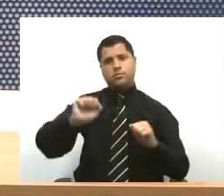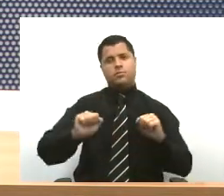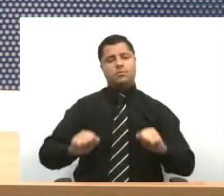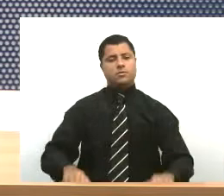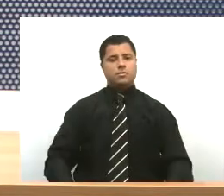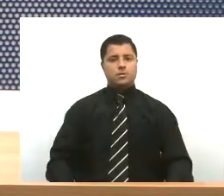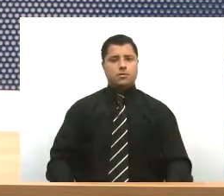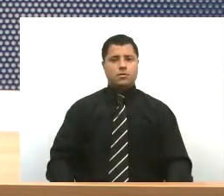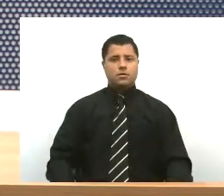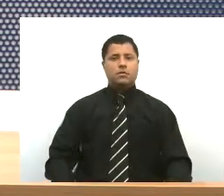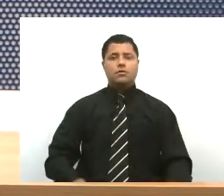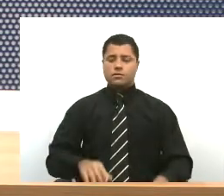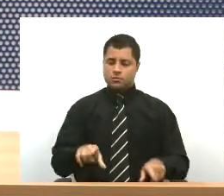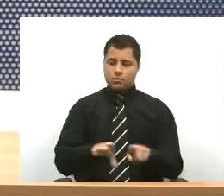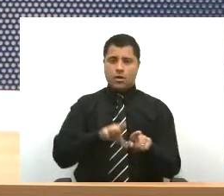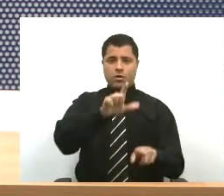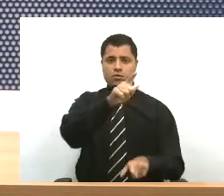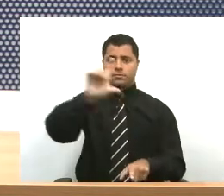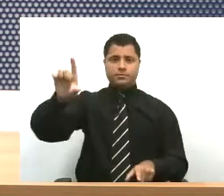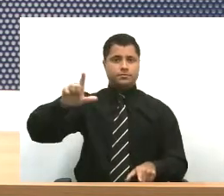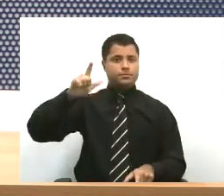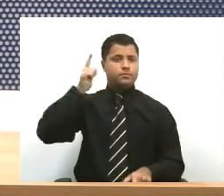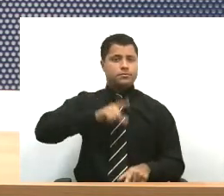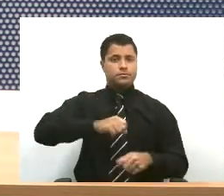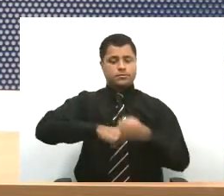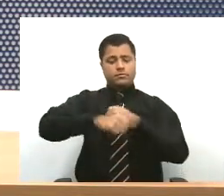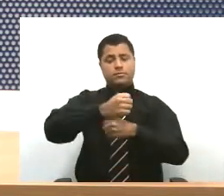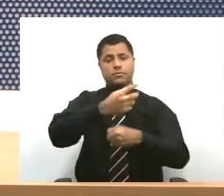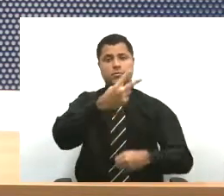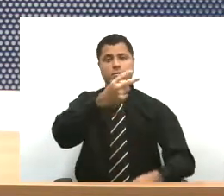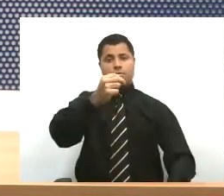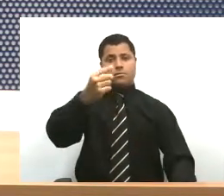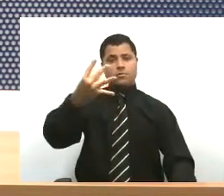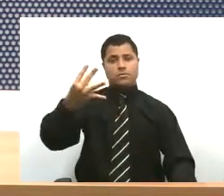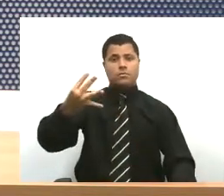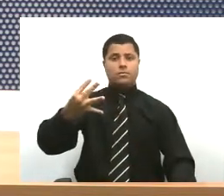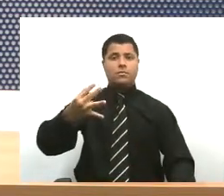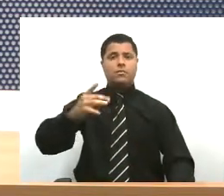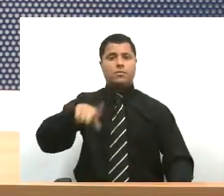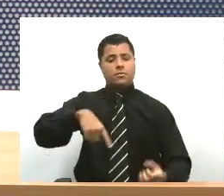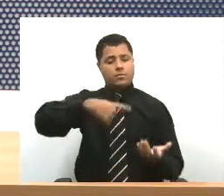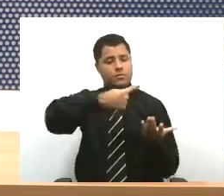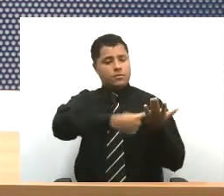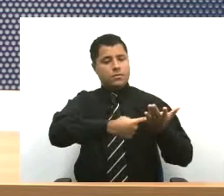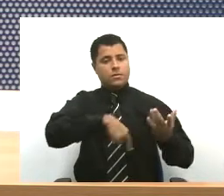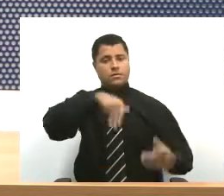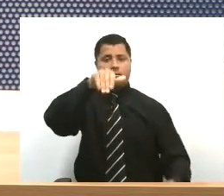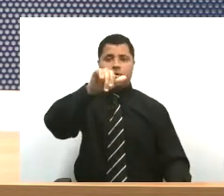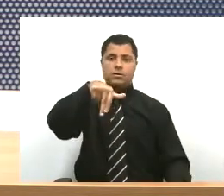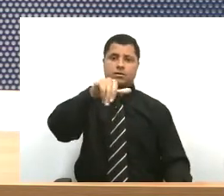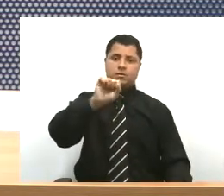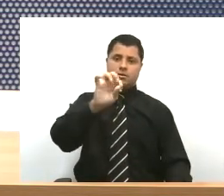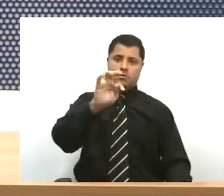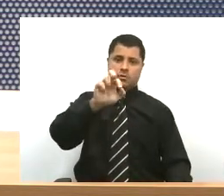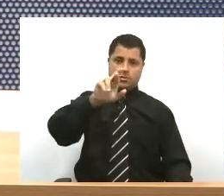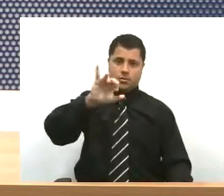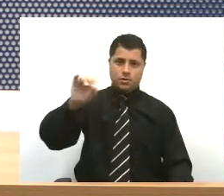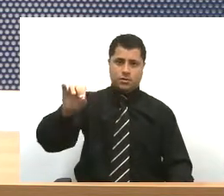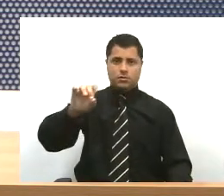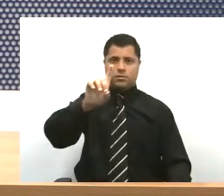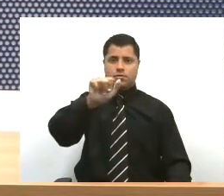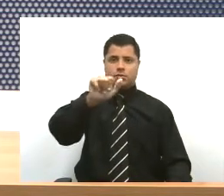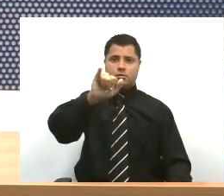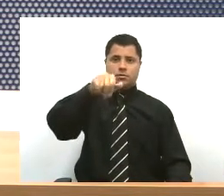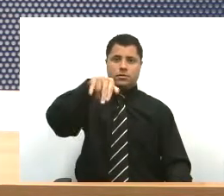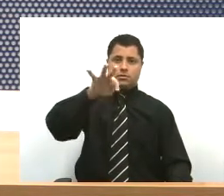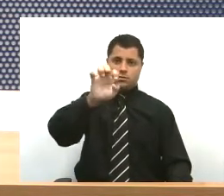Outra coisa que a gente conseguiu fazer agora, em 2014, foi uma parceria com o Ministério da Integração